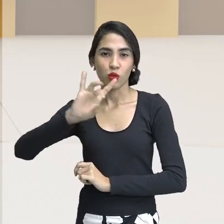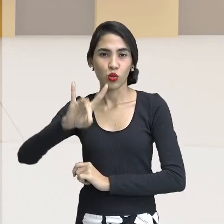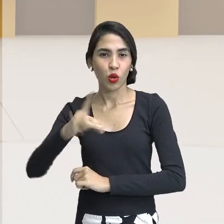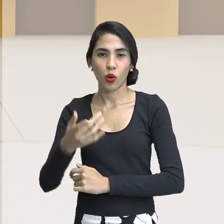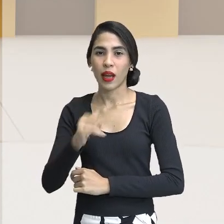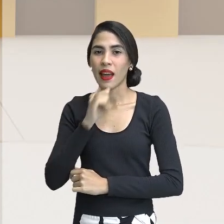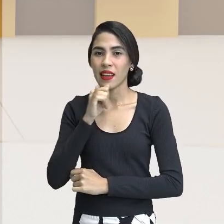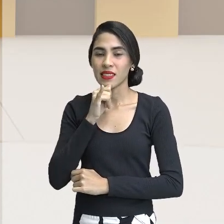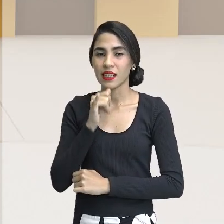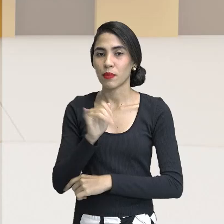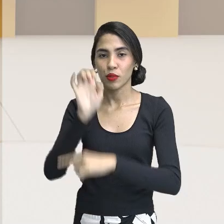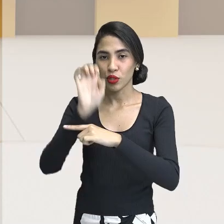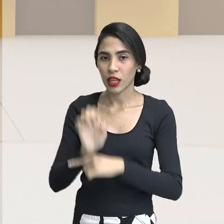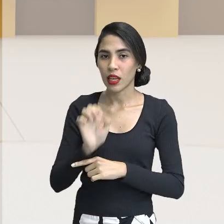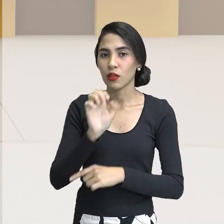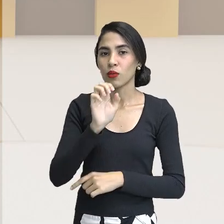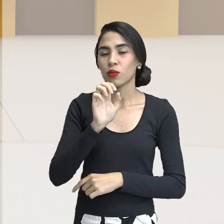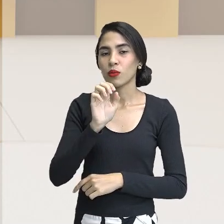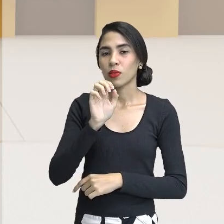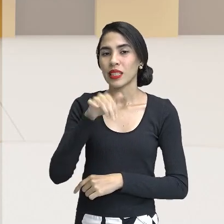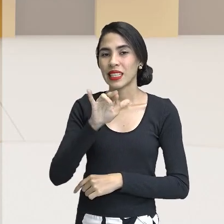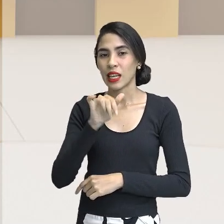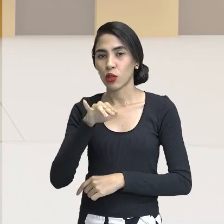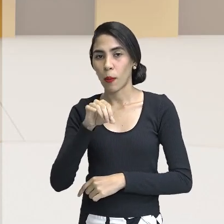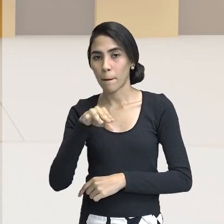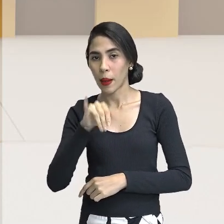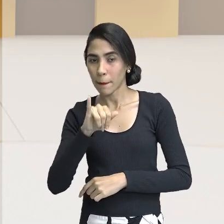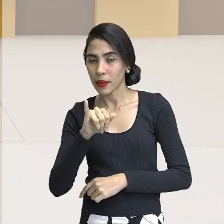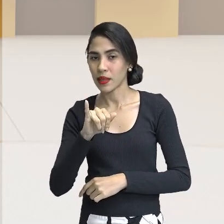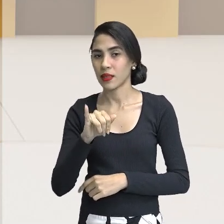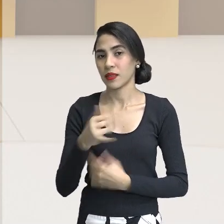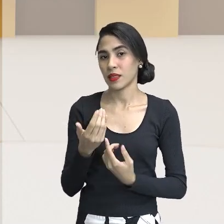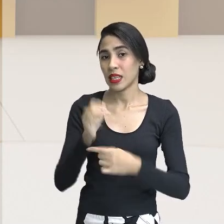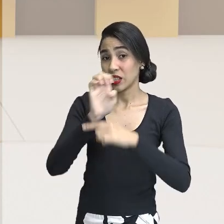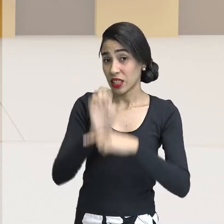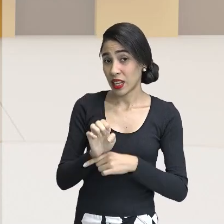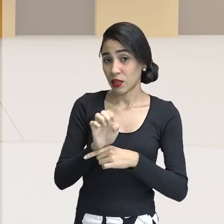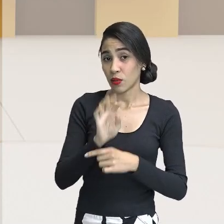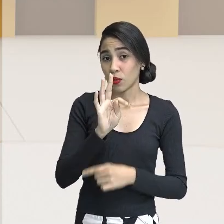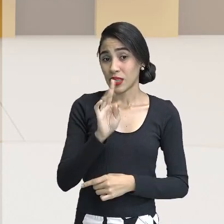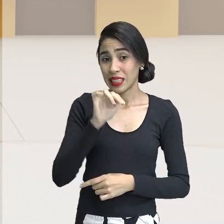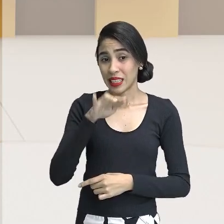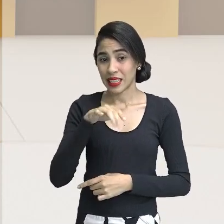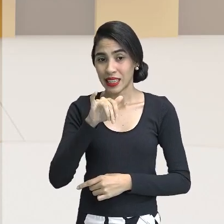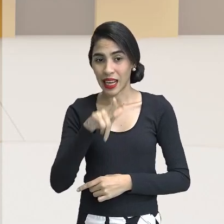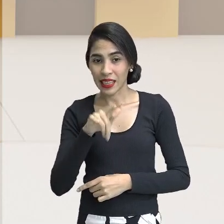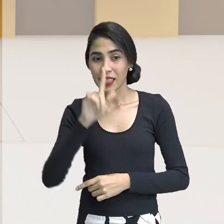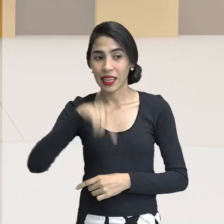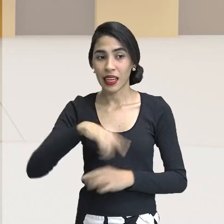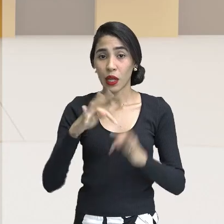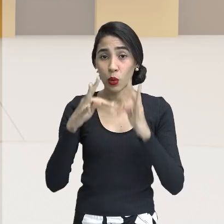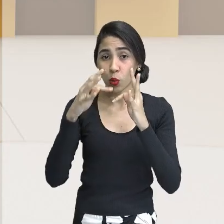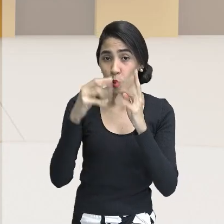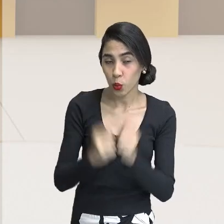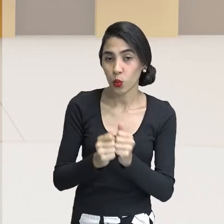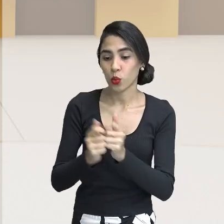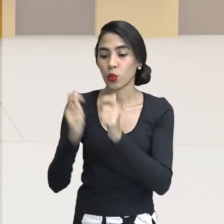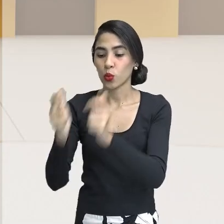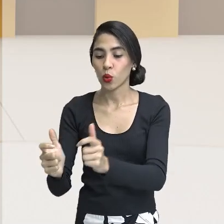estado Yanomami, por exemplo, não é um estado Krenak, não, é o território, é